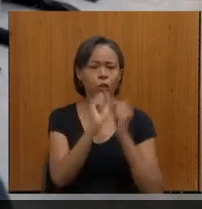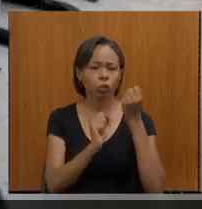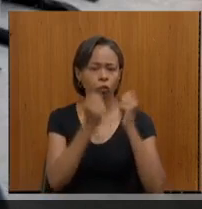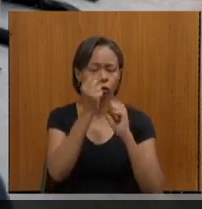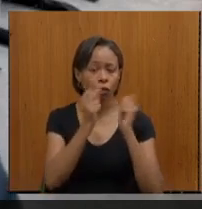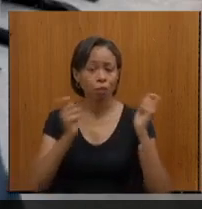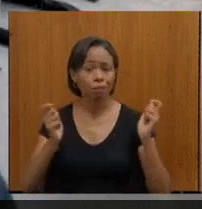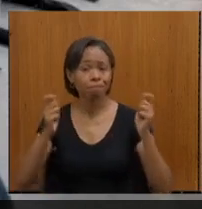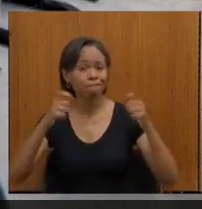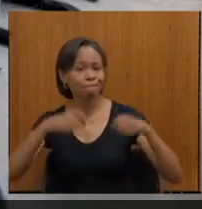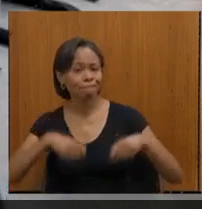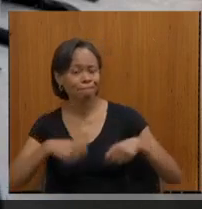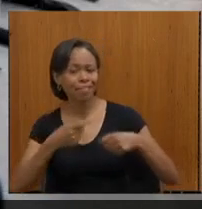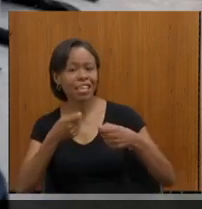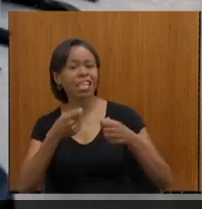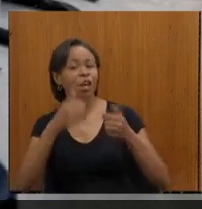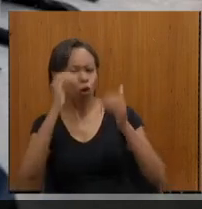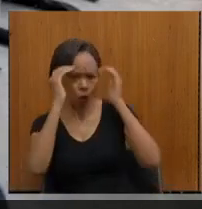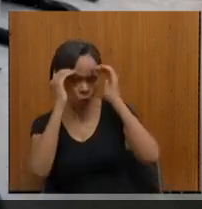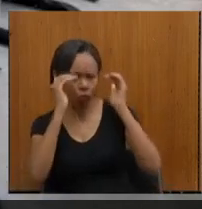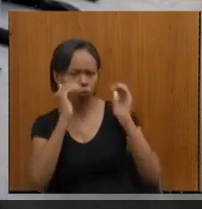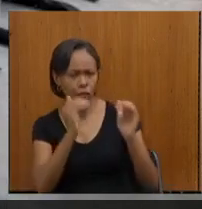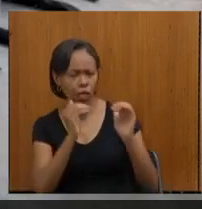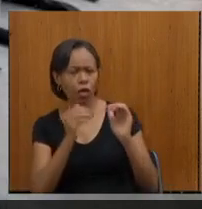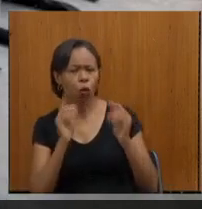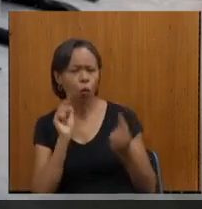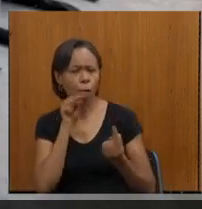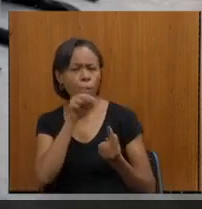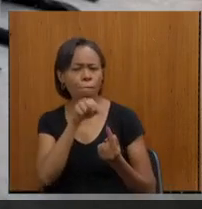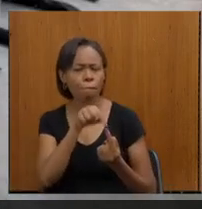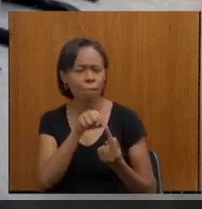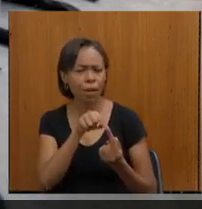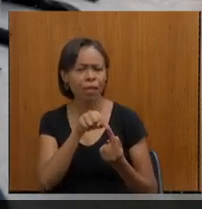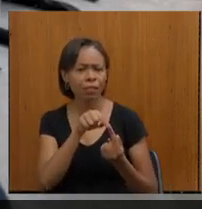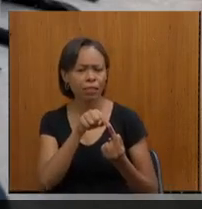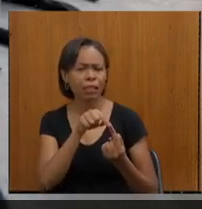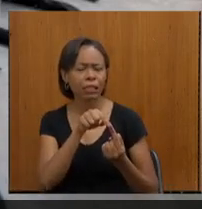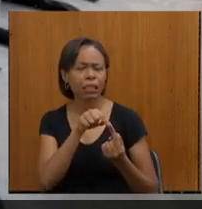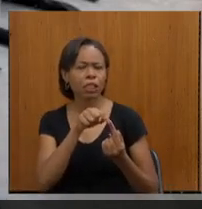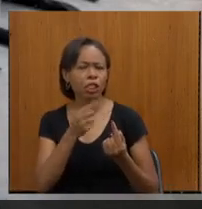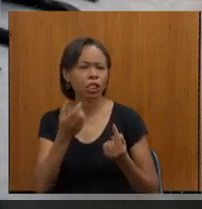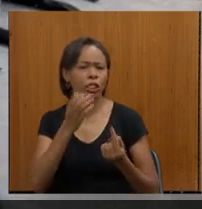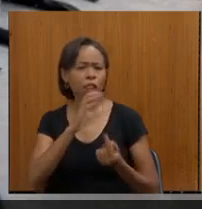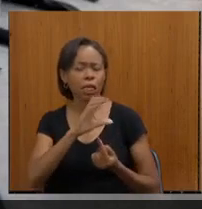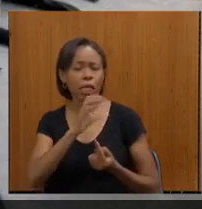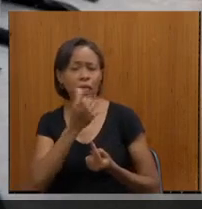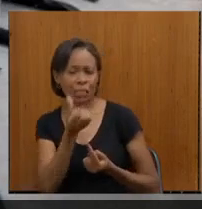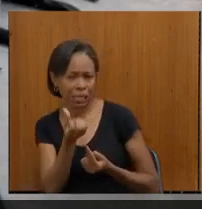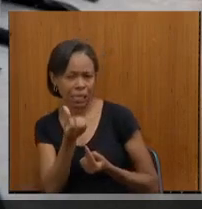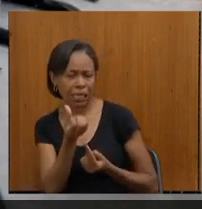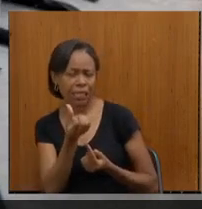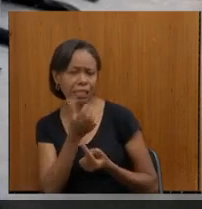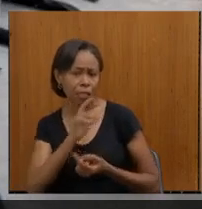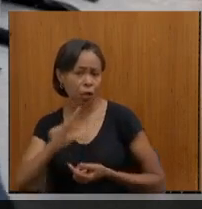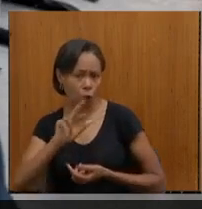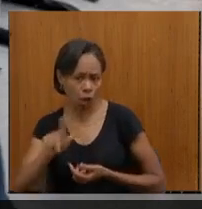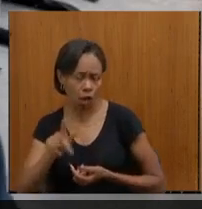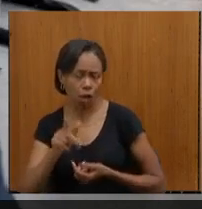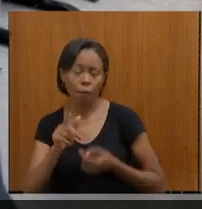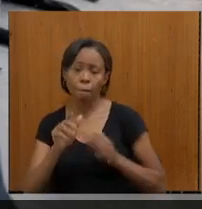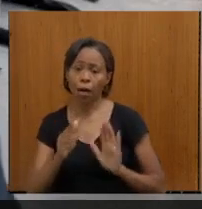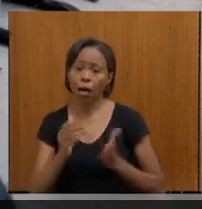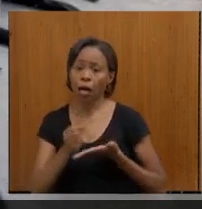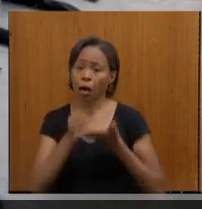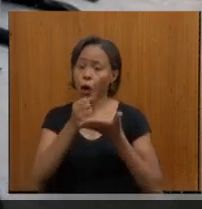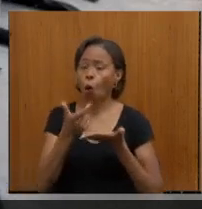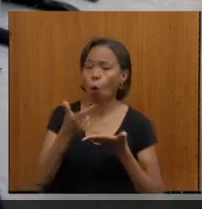da cumprimento como as metas de descarbonização que preciso ter na Alemanha e na outra sejam também eu